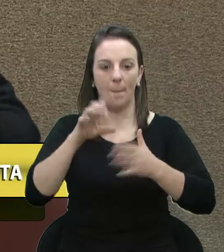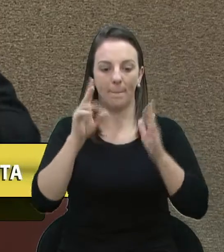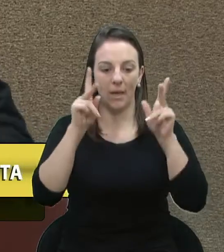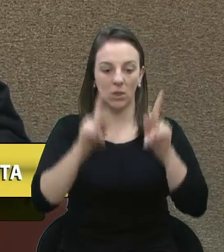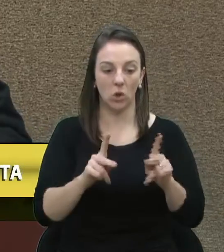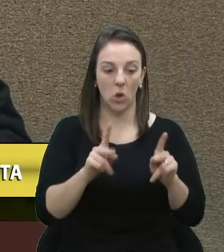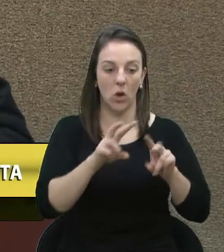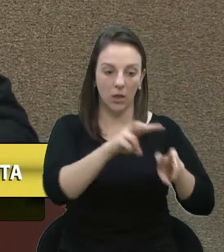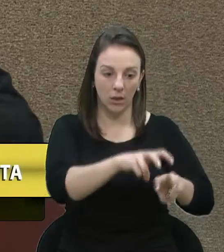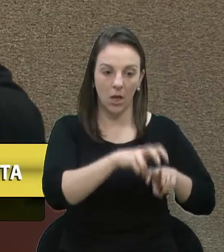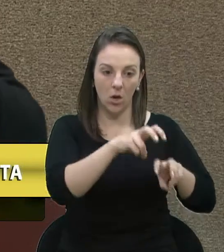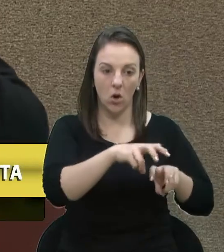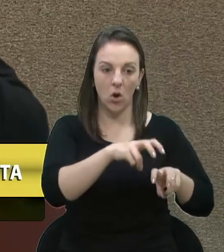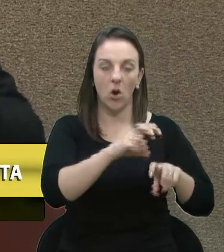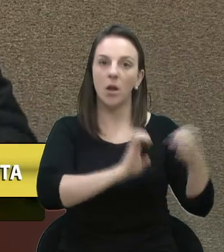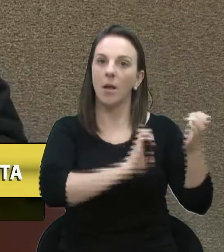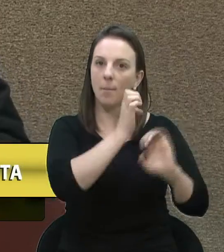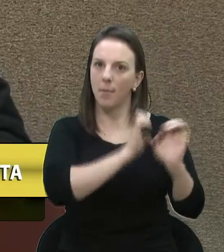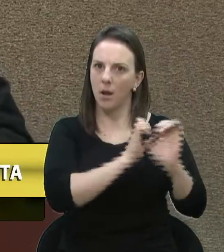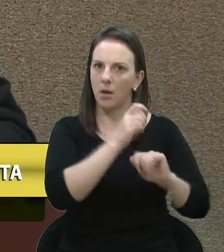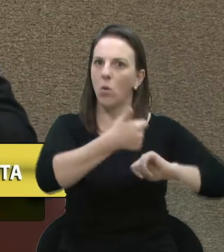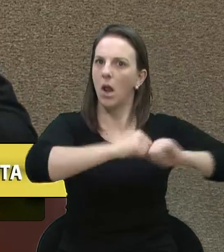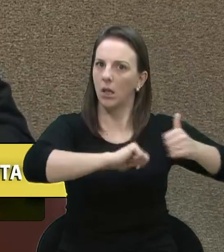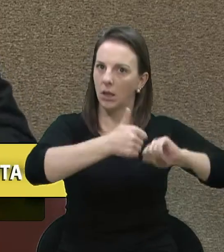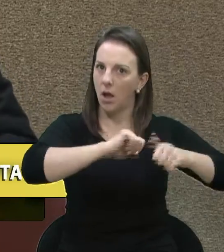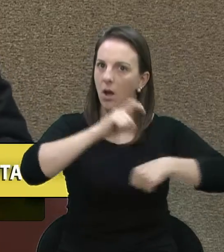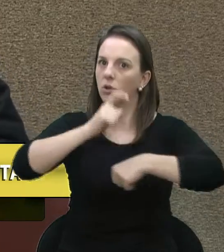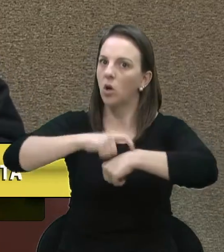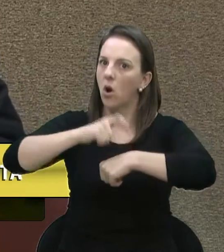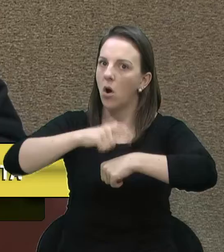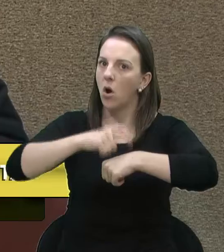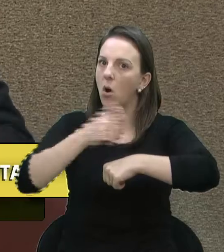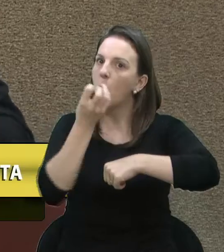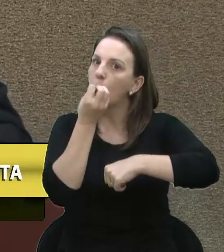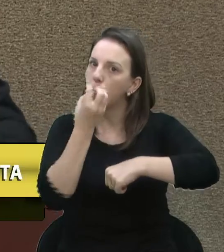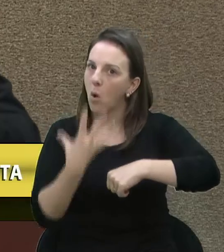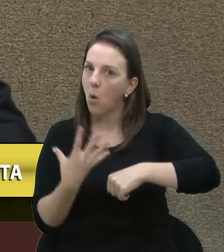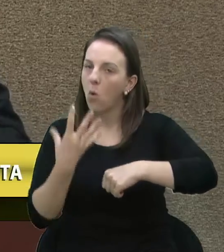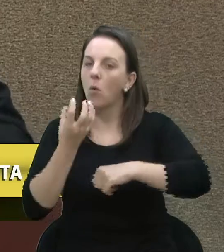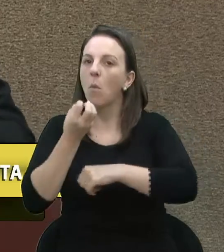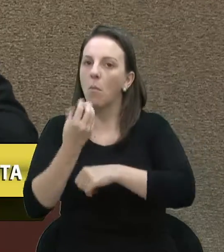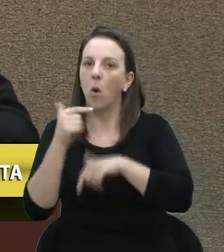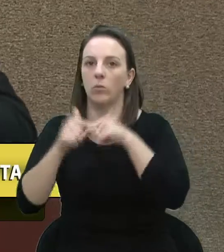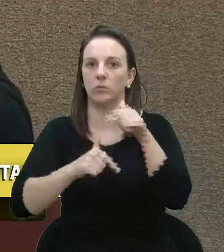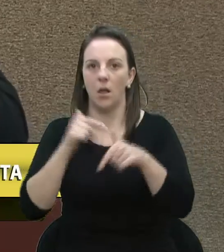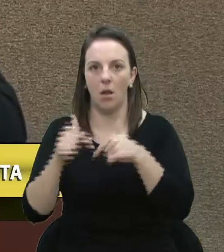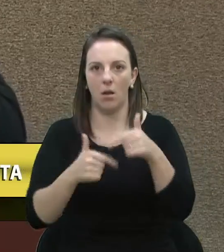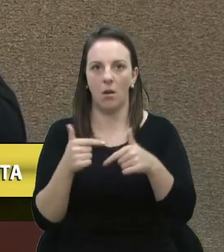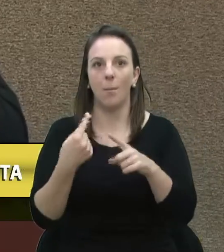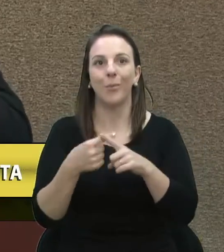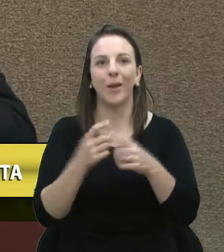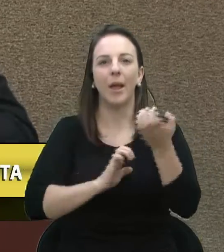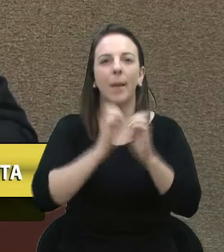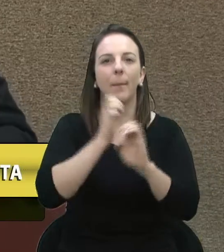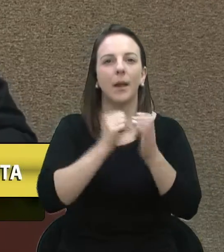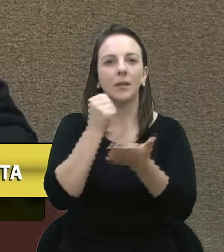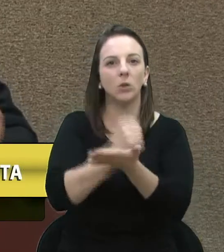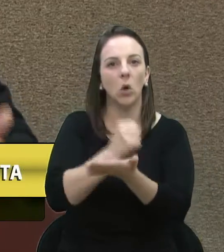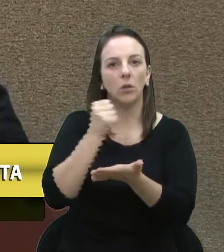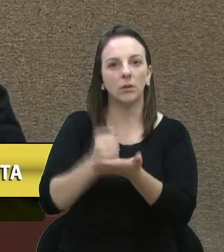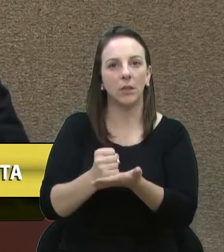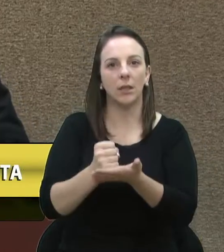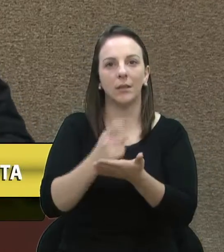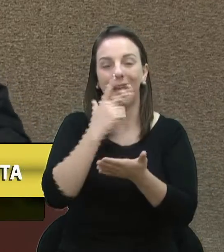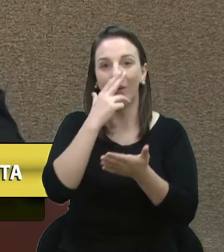empresa eficaz, com horários bons e que faça um bom trabalho. Porque a empresa que for contratada, ela será uma subalterna